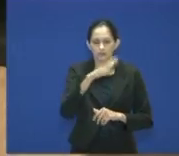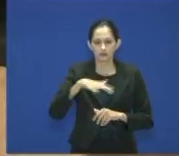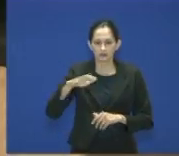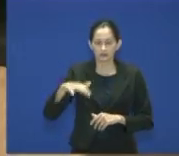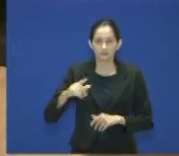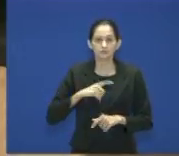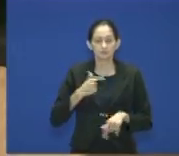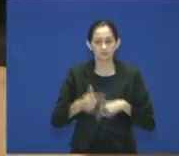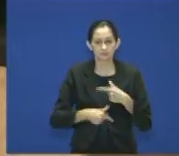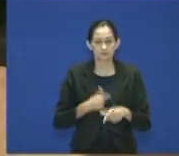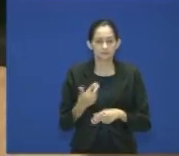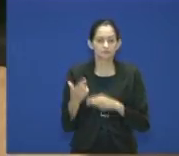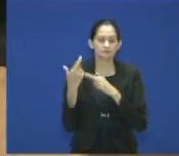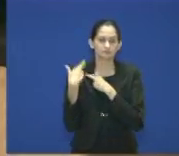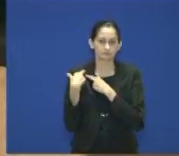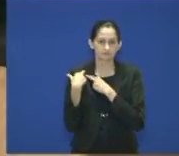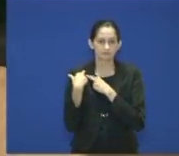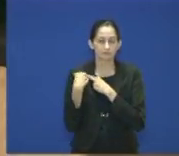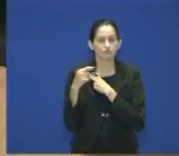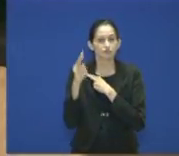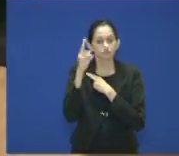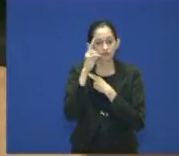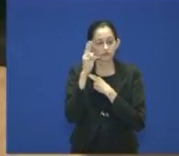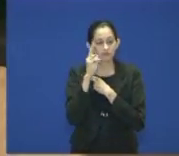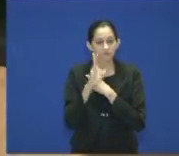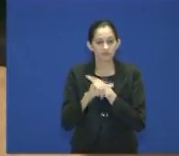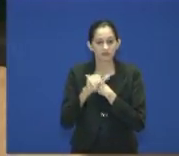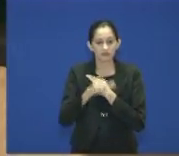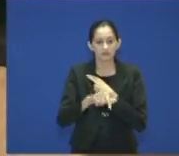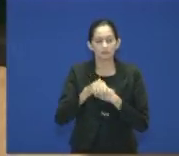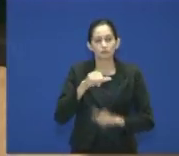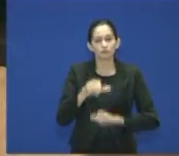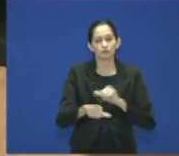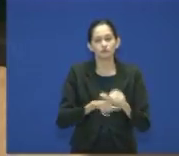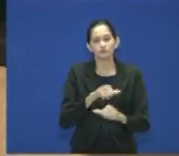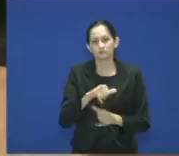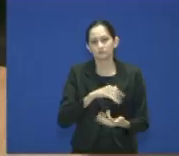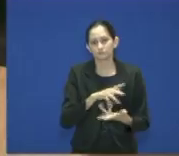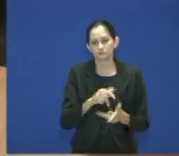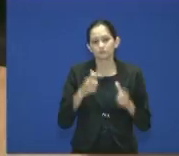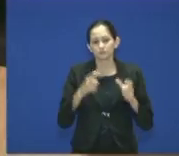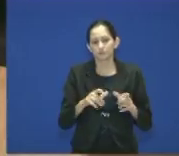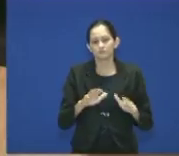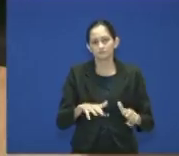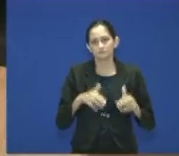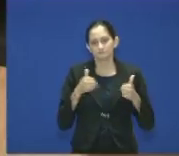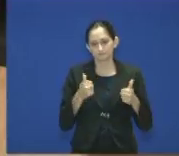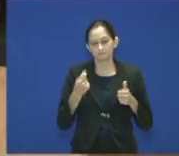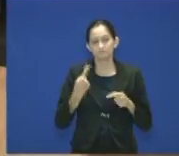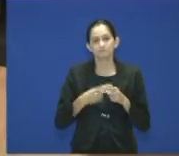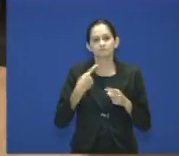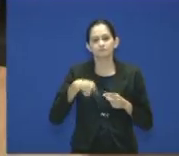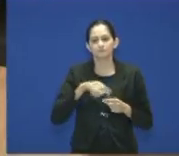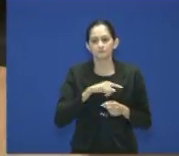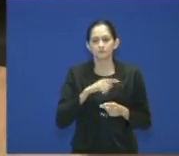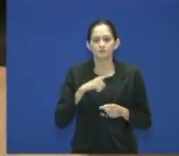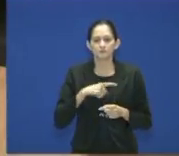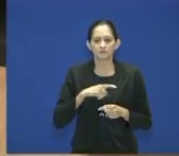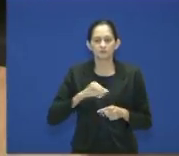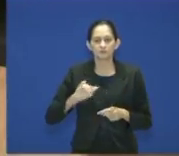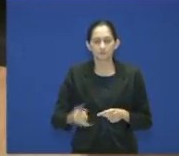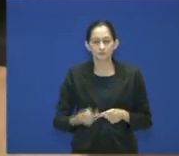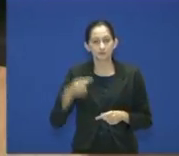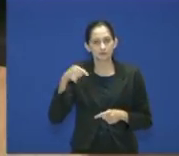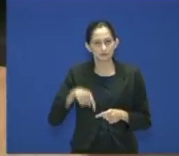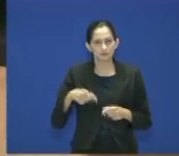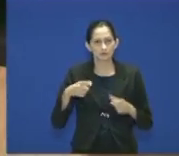tarefa histórica de fazer desse mundo um lugar melhor. Já que nós tivemos a oportunidade de ocupar esse lugar que é